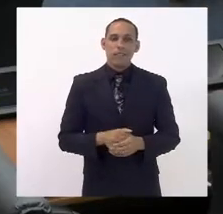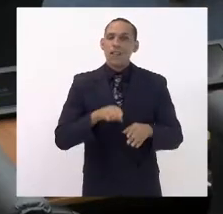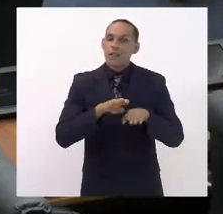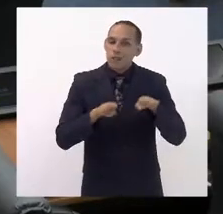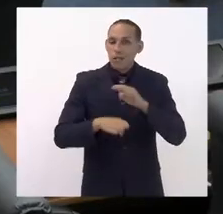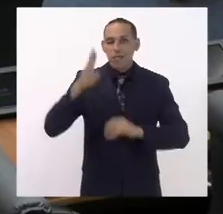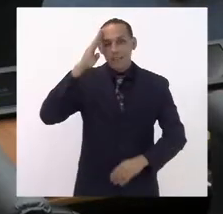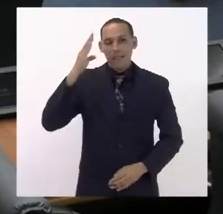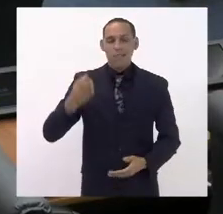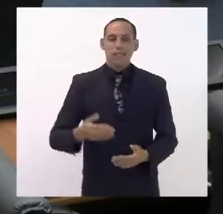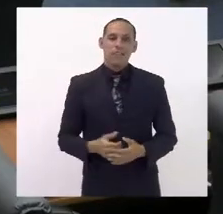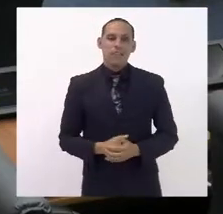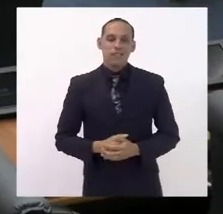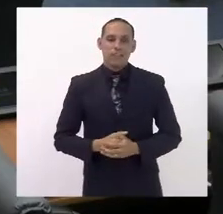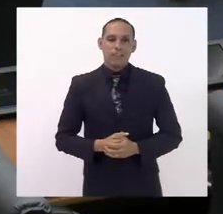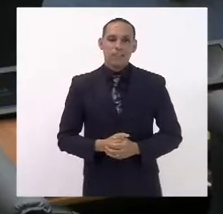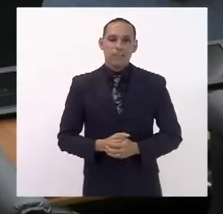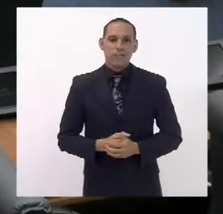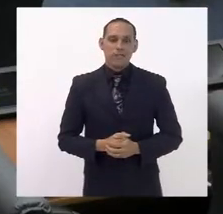Subtenente.